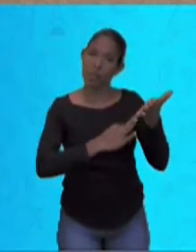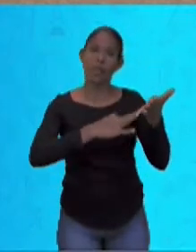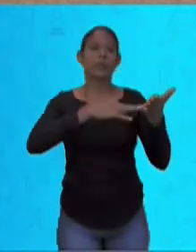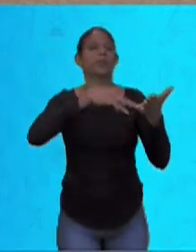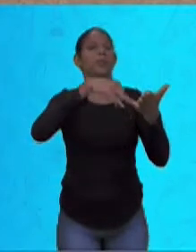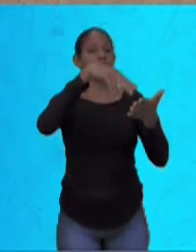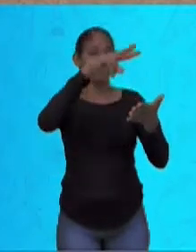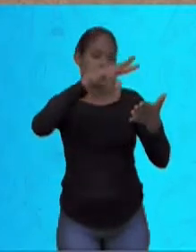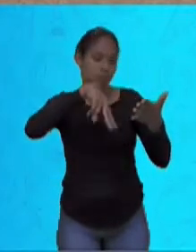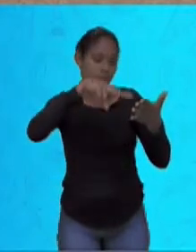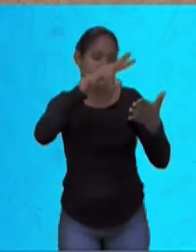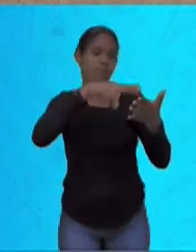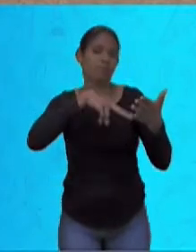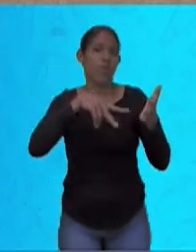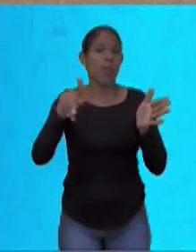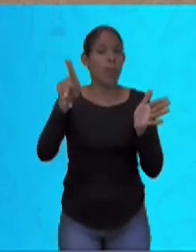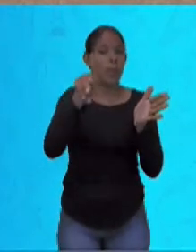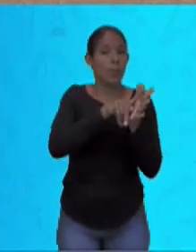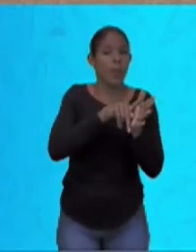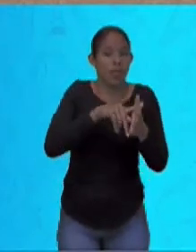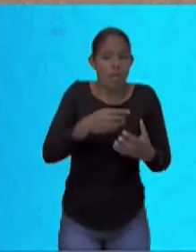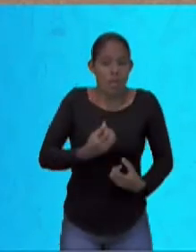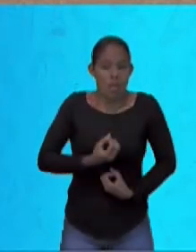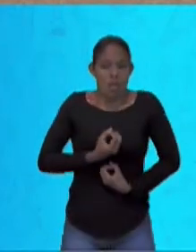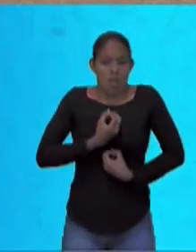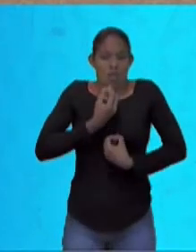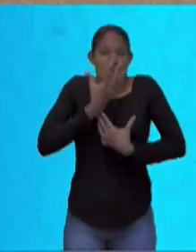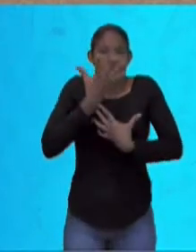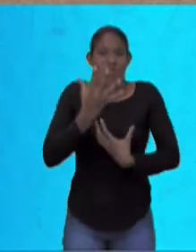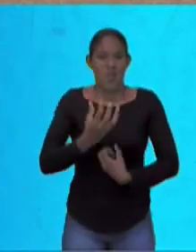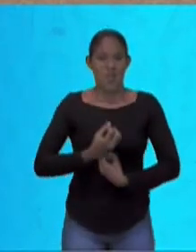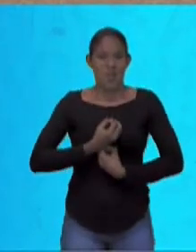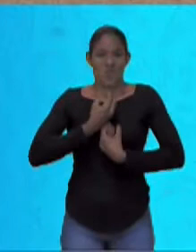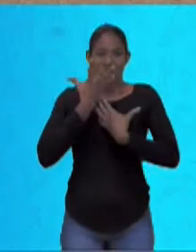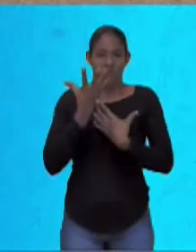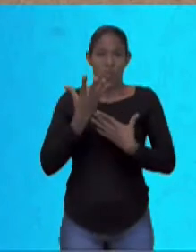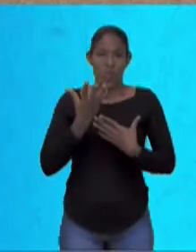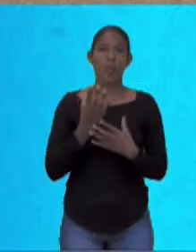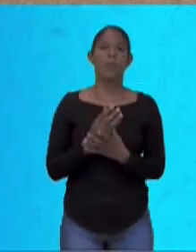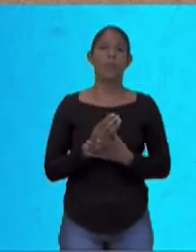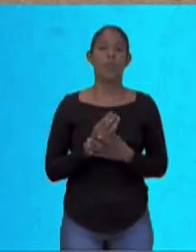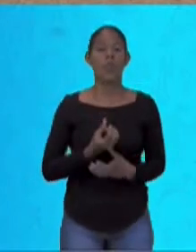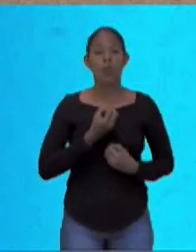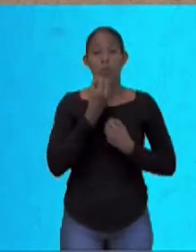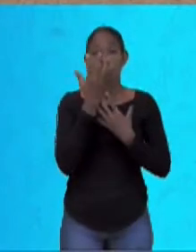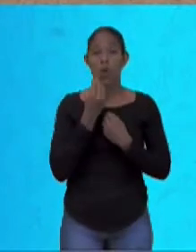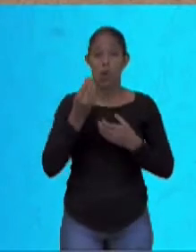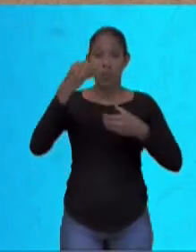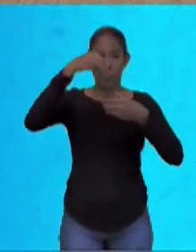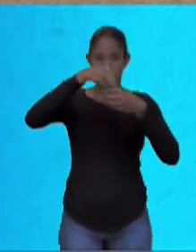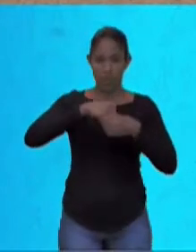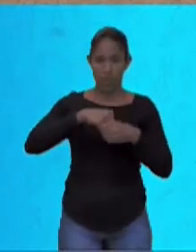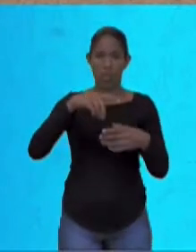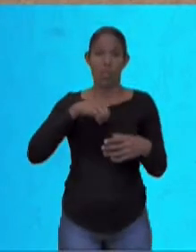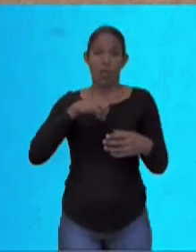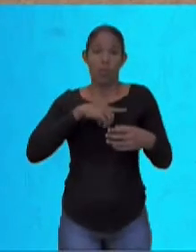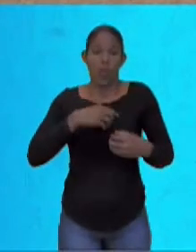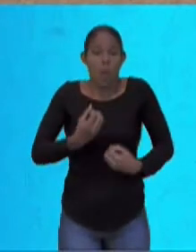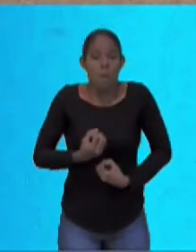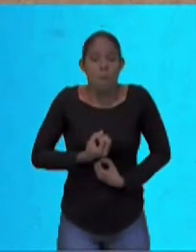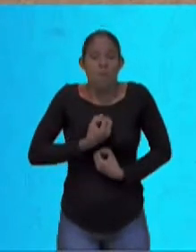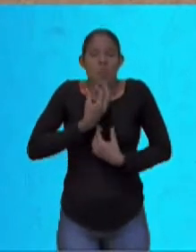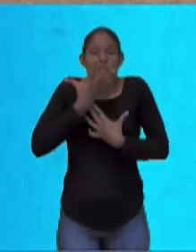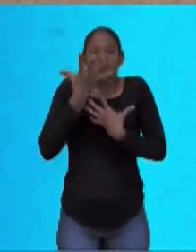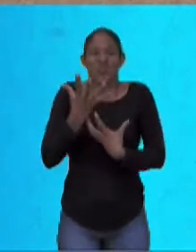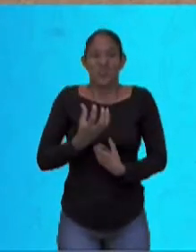ao gênero da poesia. Dentro do poema, eu tenho uma poesia. Isso mesmo.